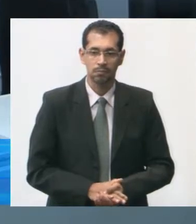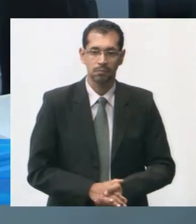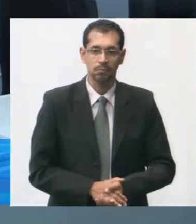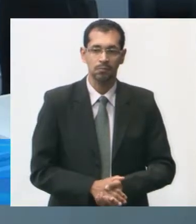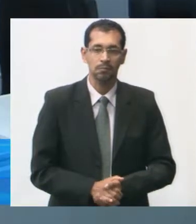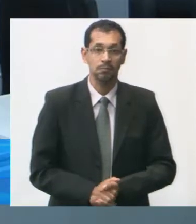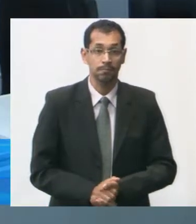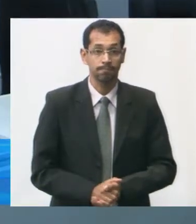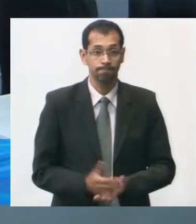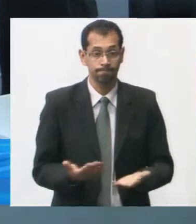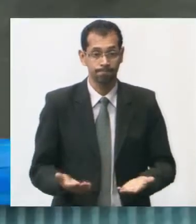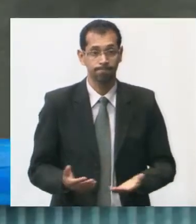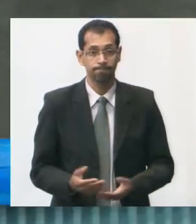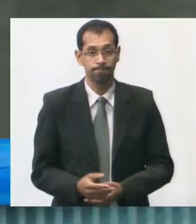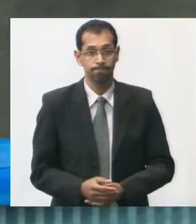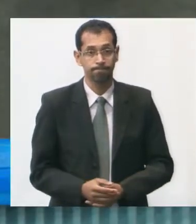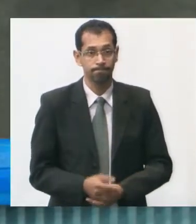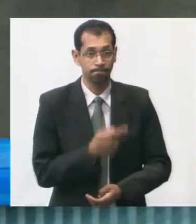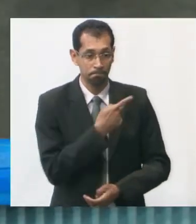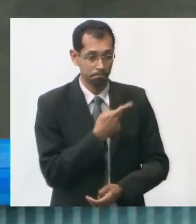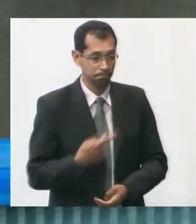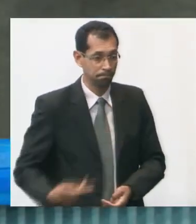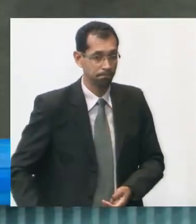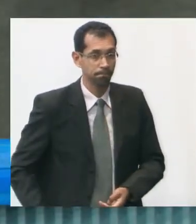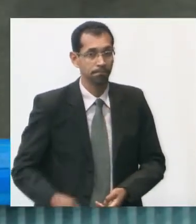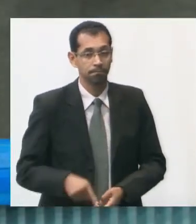Senhor presidente, senhores vereadores,